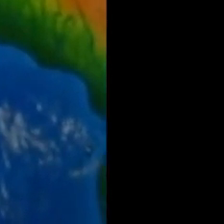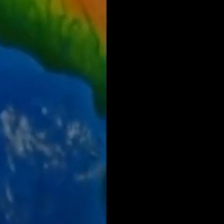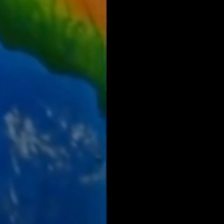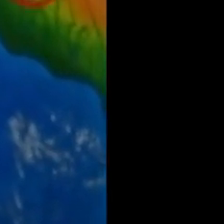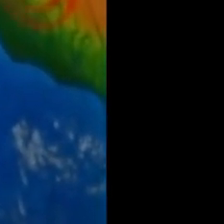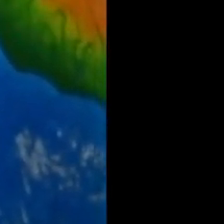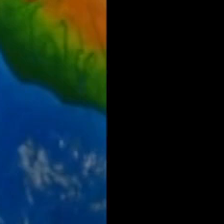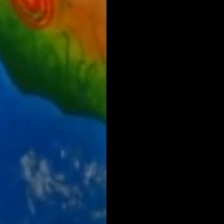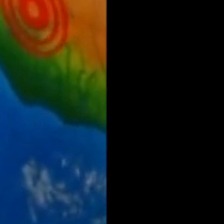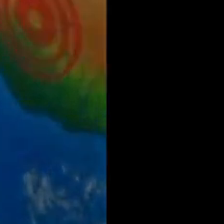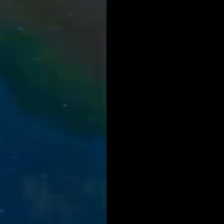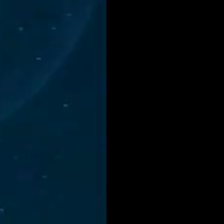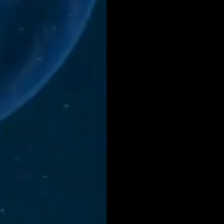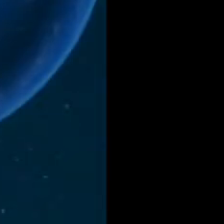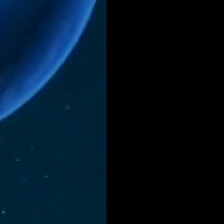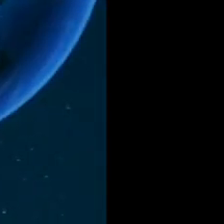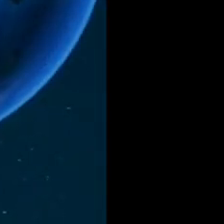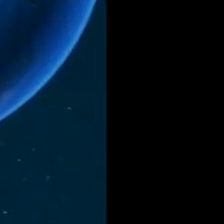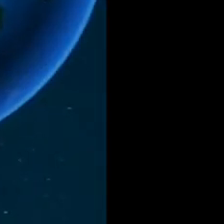Música